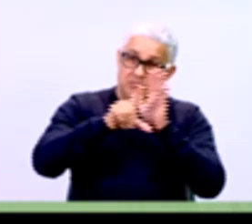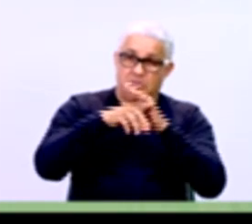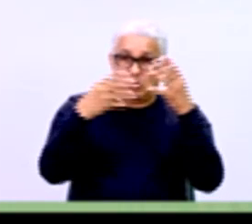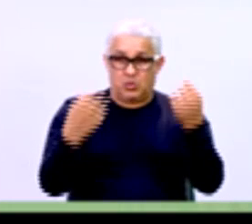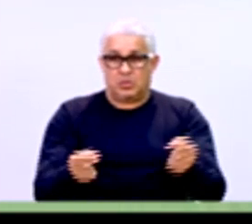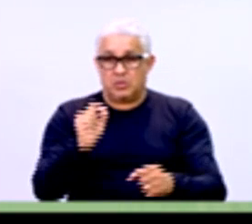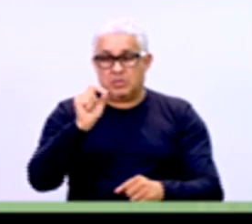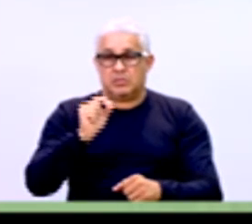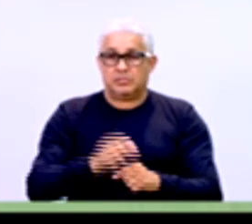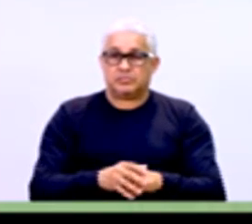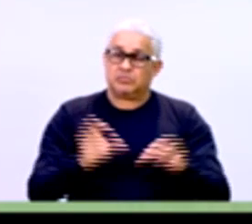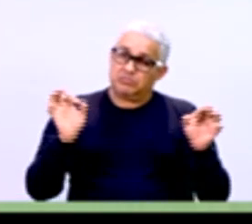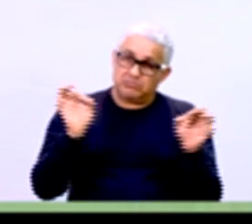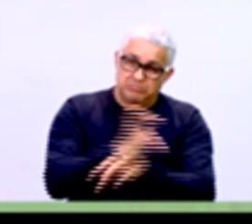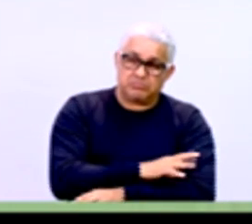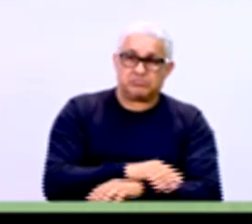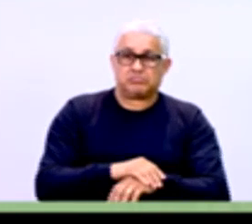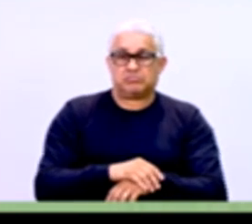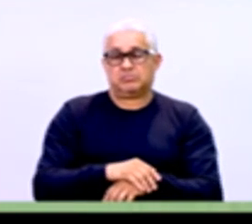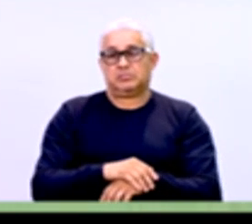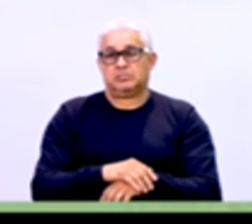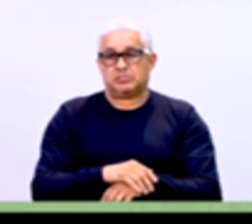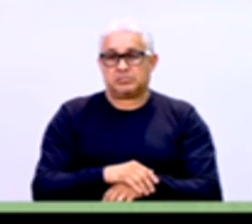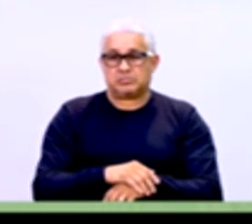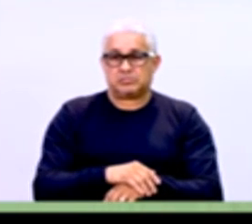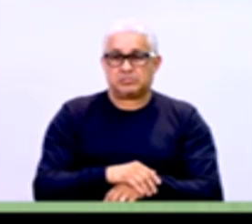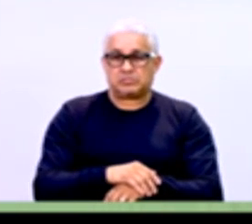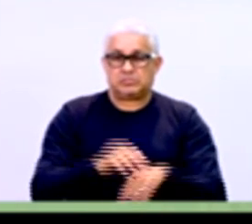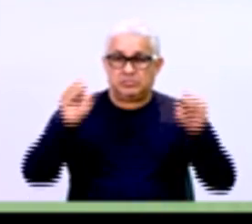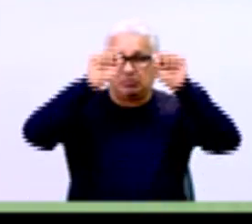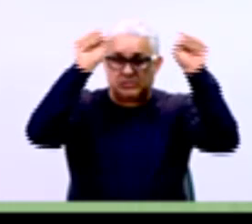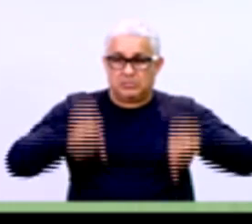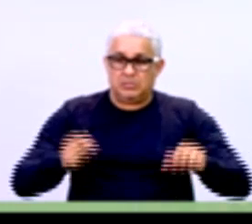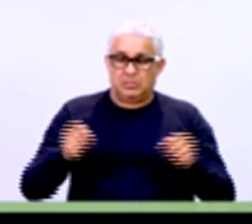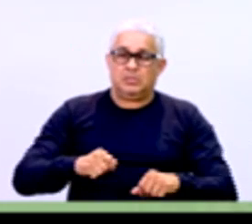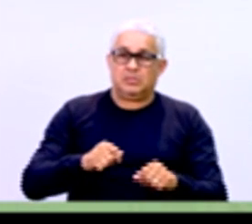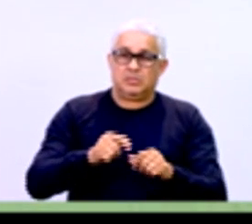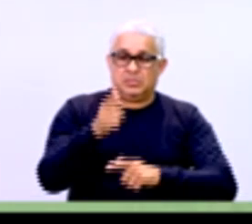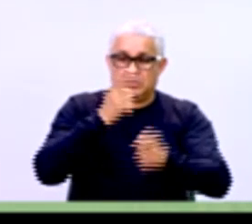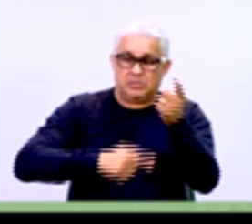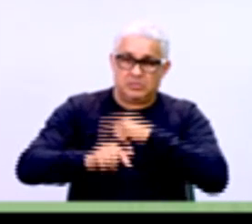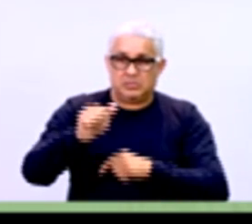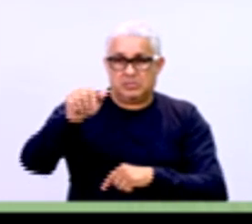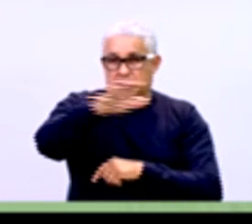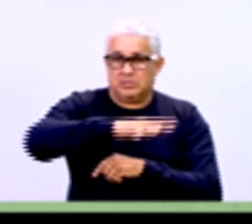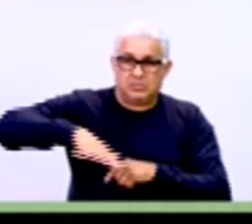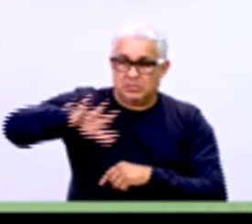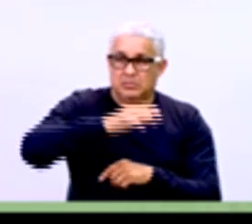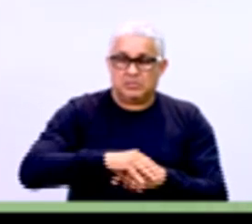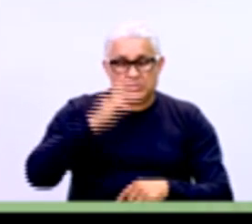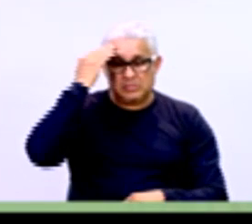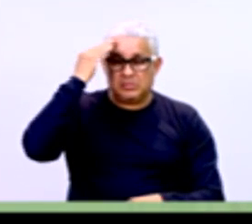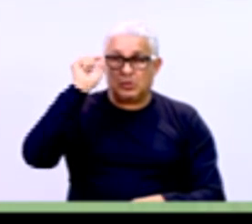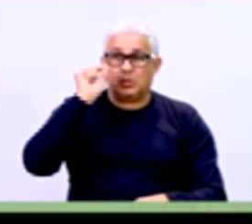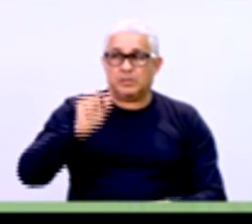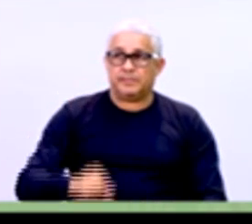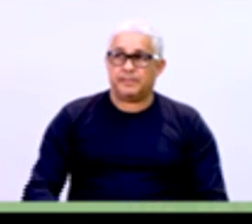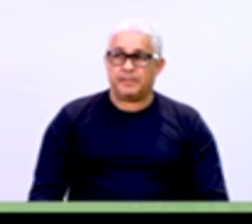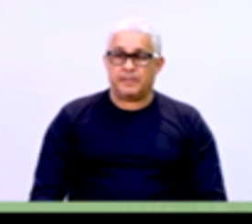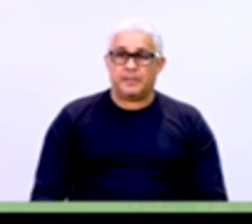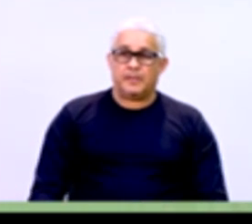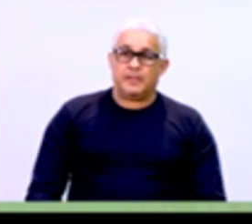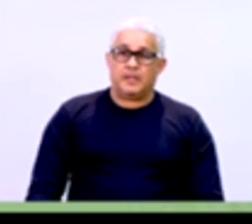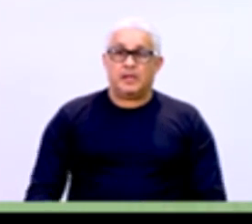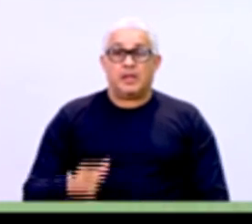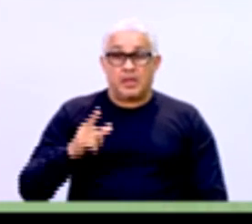define os requisitos para estabelecer e operar um sistema de gestão ambiental. Vamos entender da seguinte maneira, é